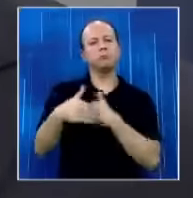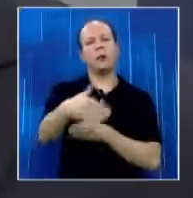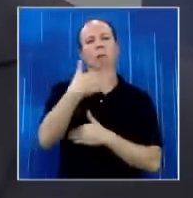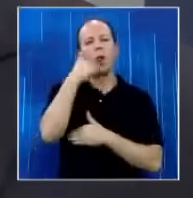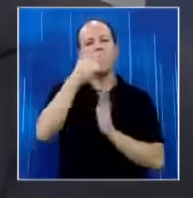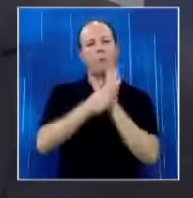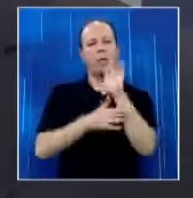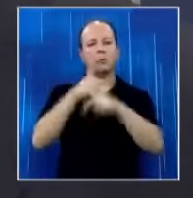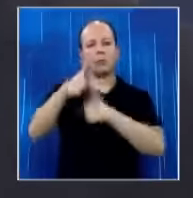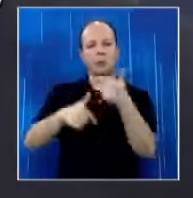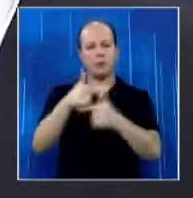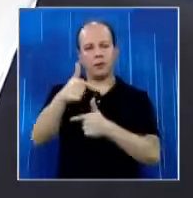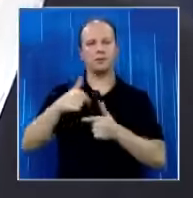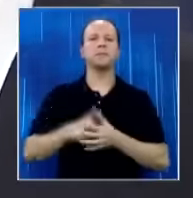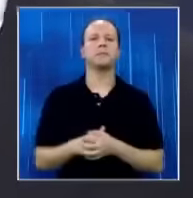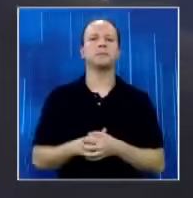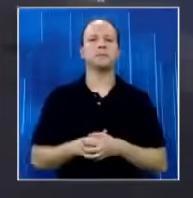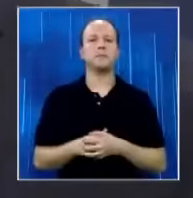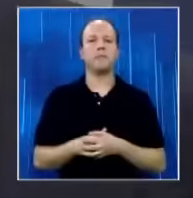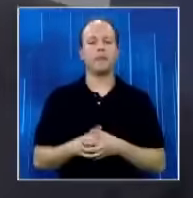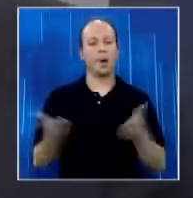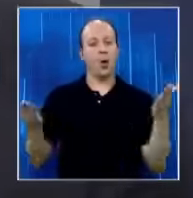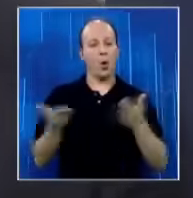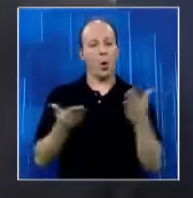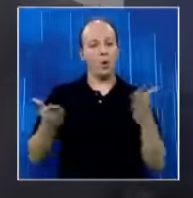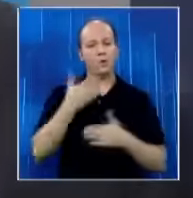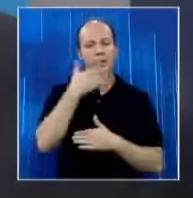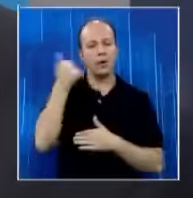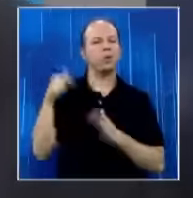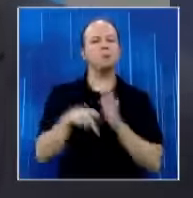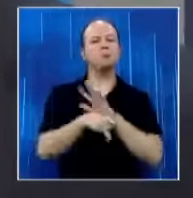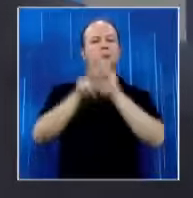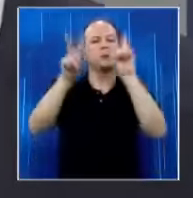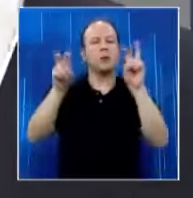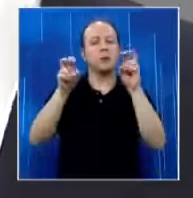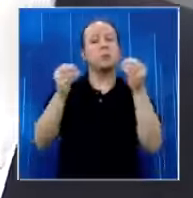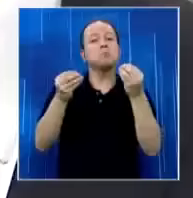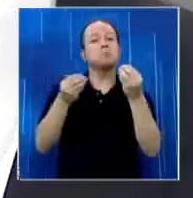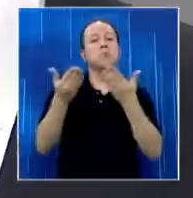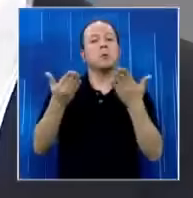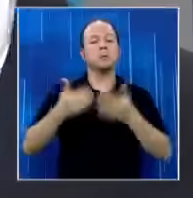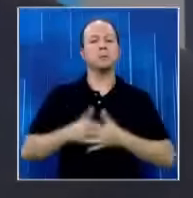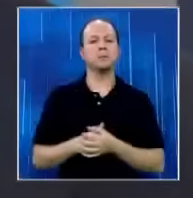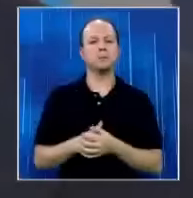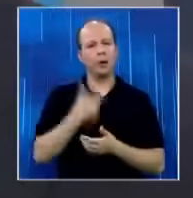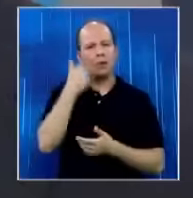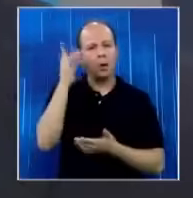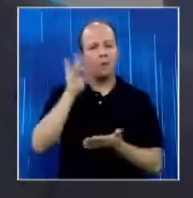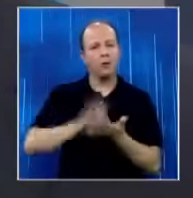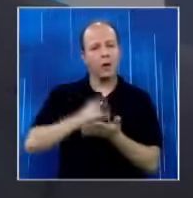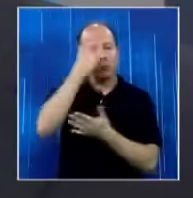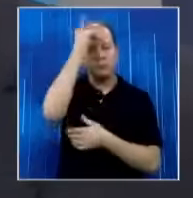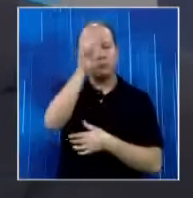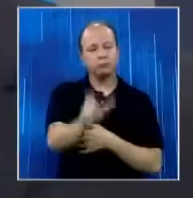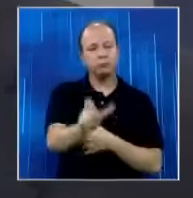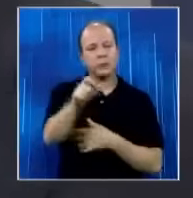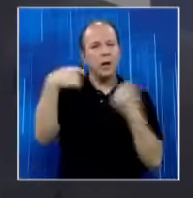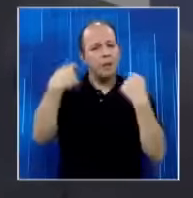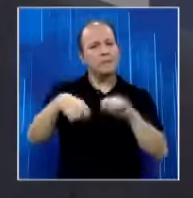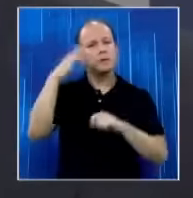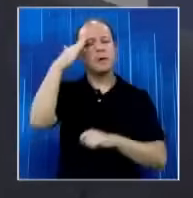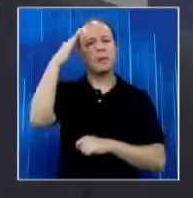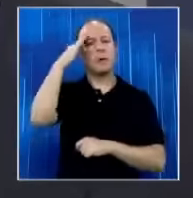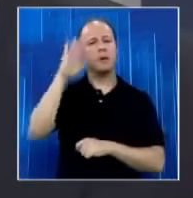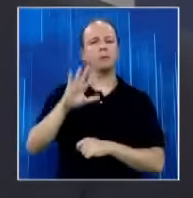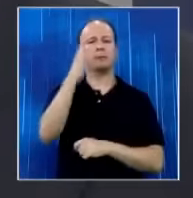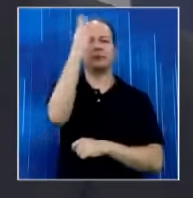o seu plano de trabalho. O senhor, hoje aqui, o senhor acha que foi melhor em qual tema? Em falar a verdade para as pessoas. As pessoas precisam saber o